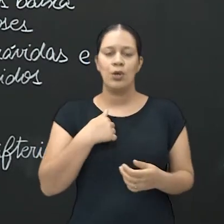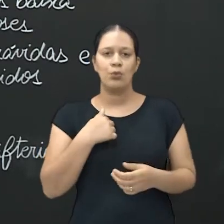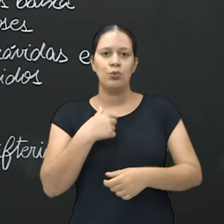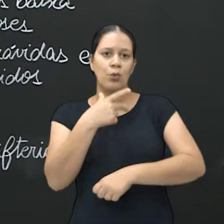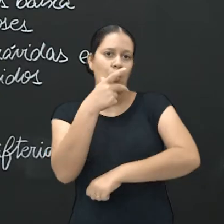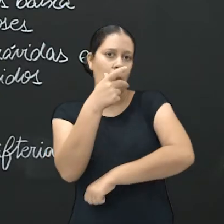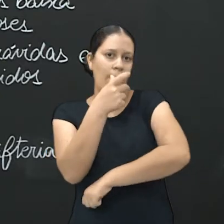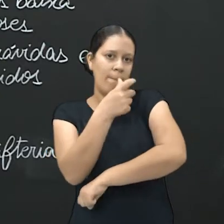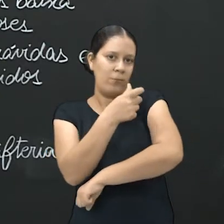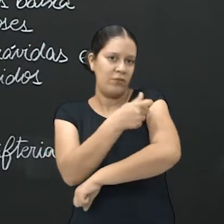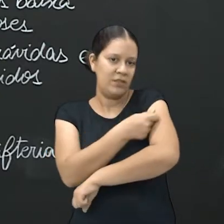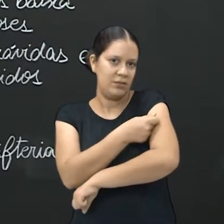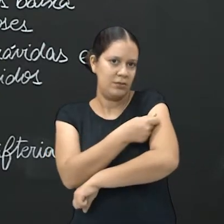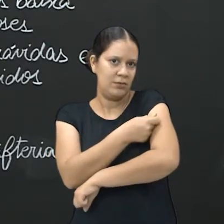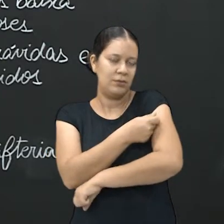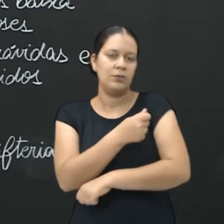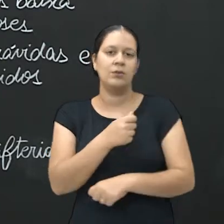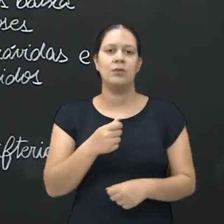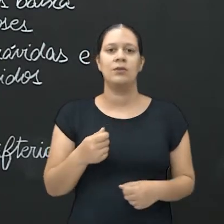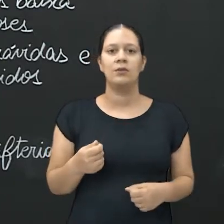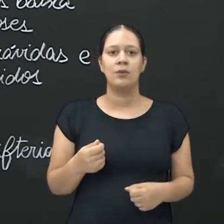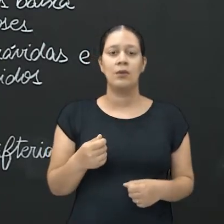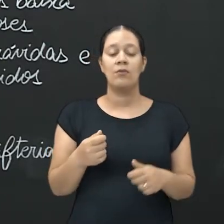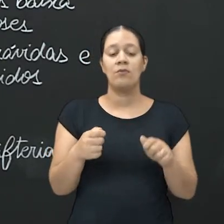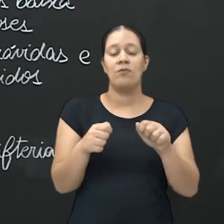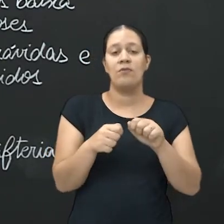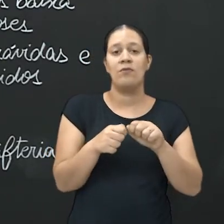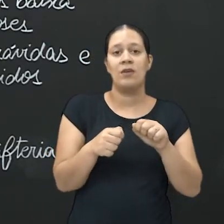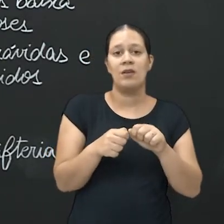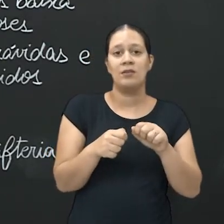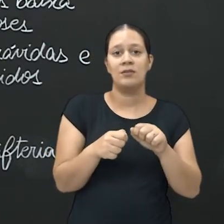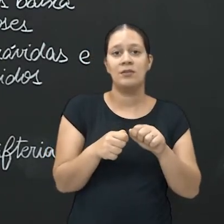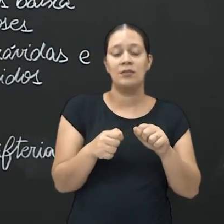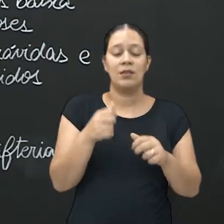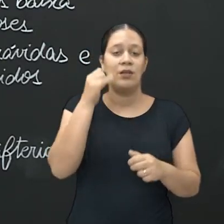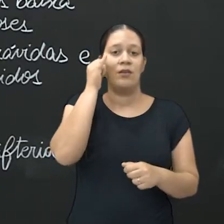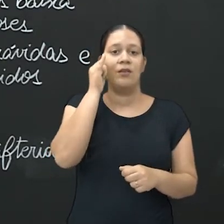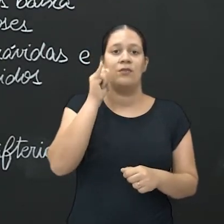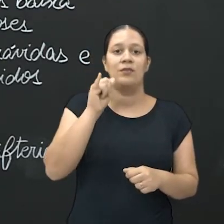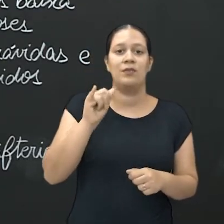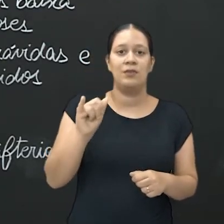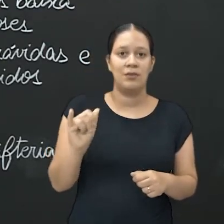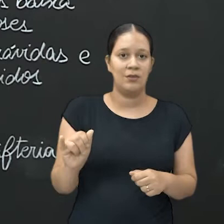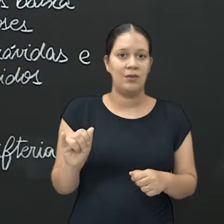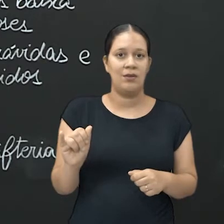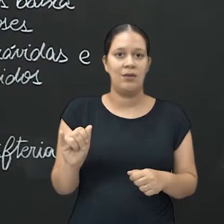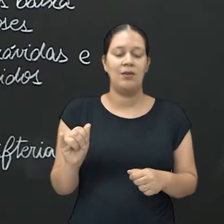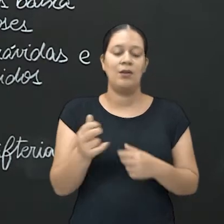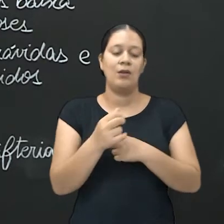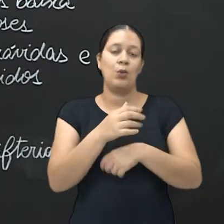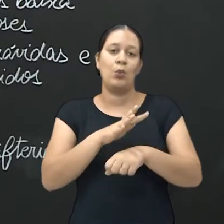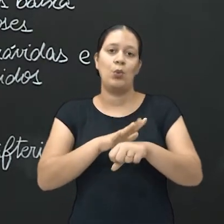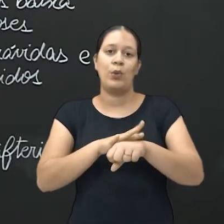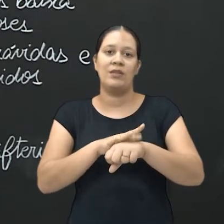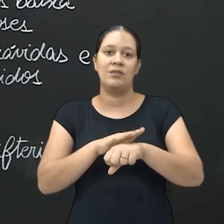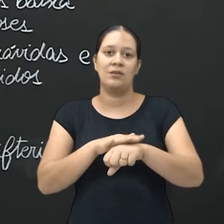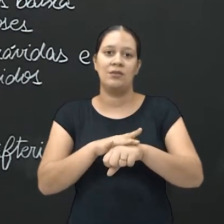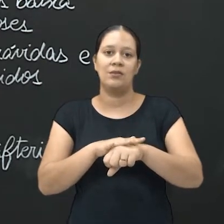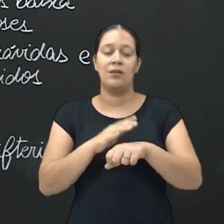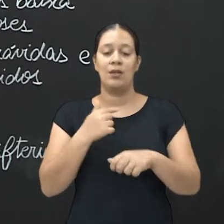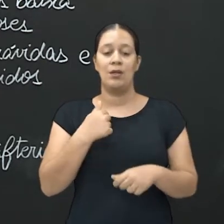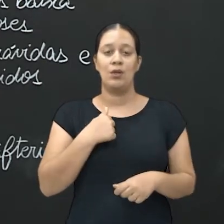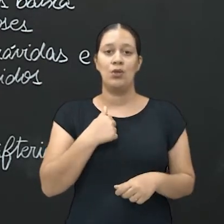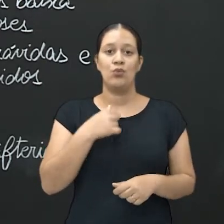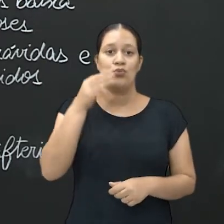maravilhoso. Vacinação, produção de anticorpos, consequência, prevenção de doenças. Se eu já estou